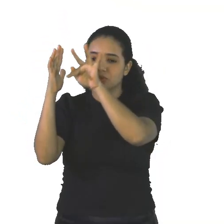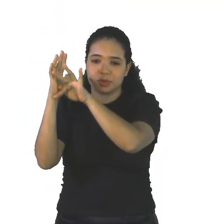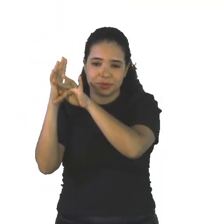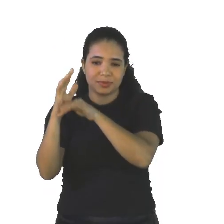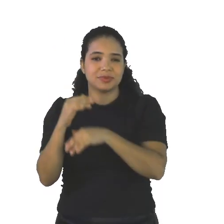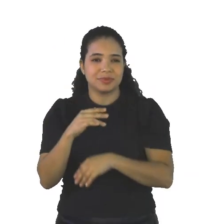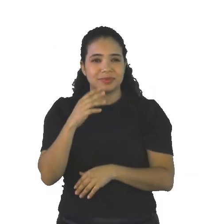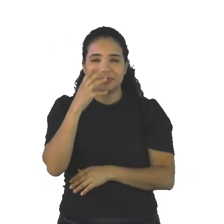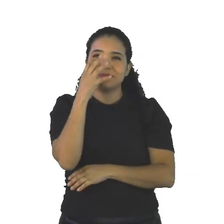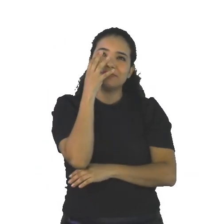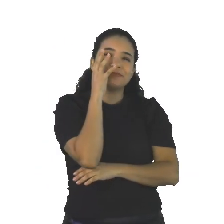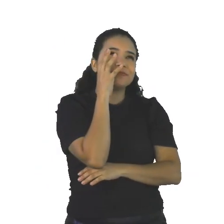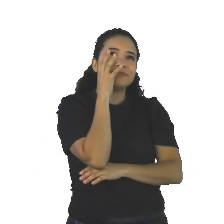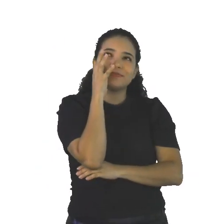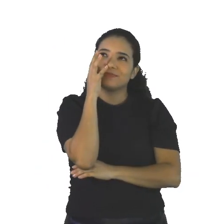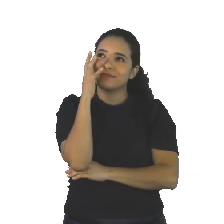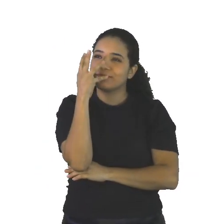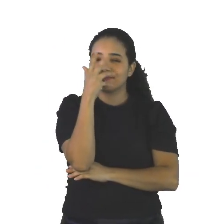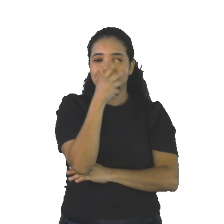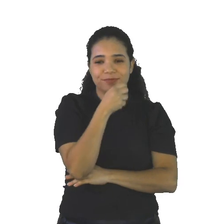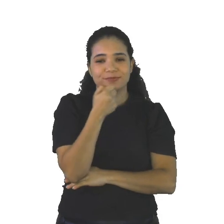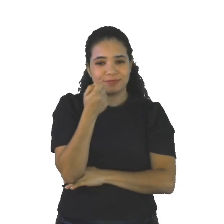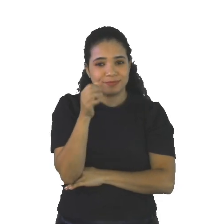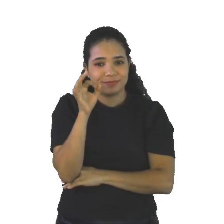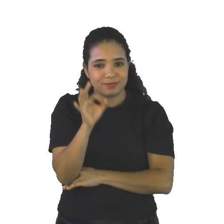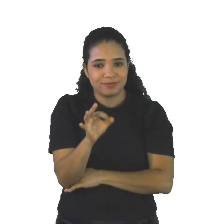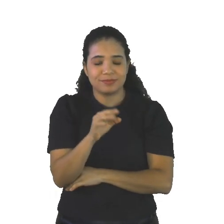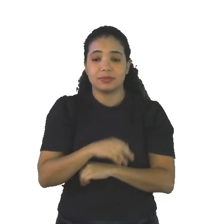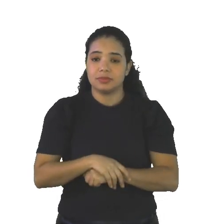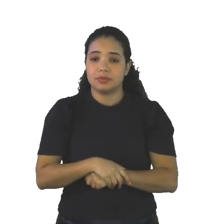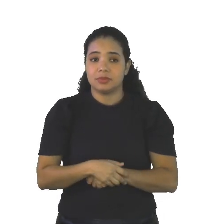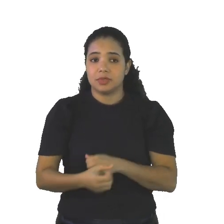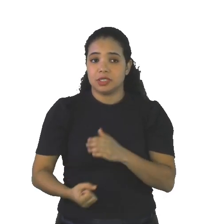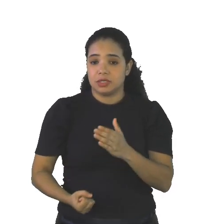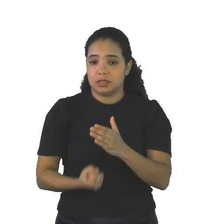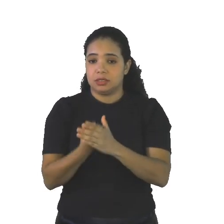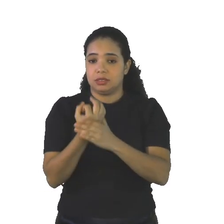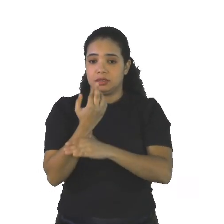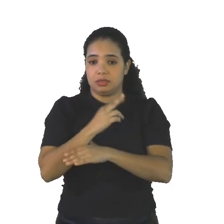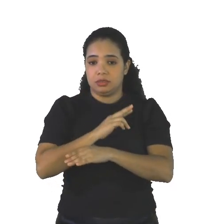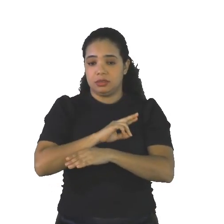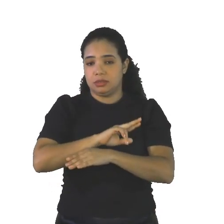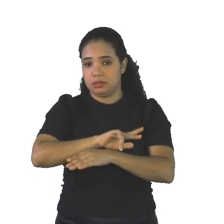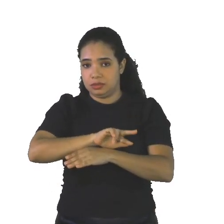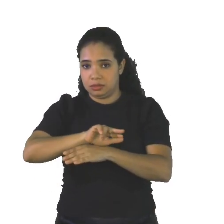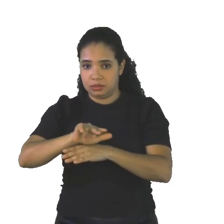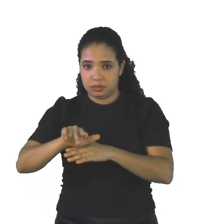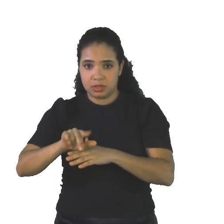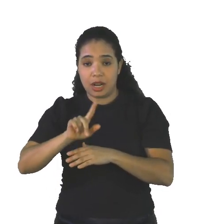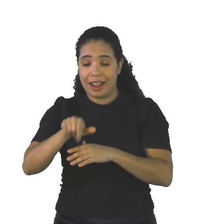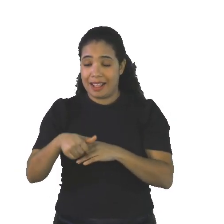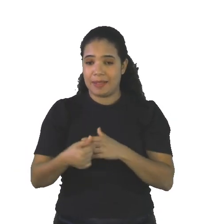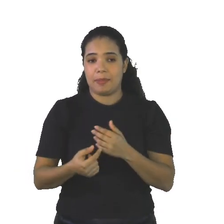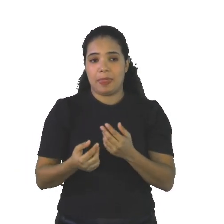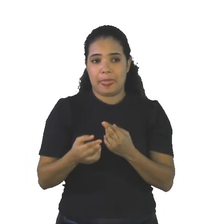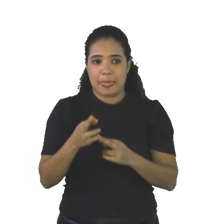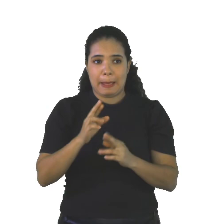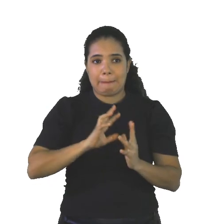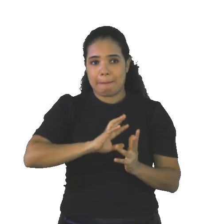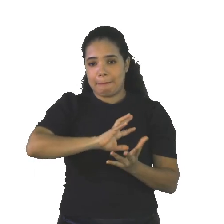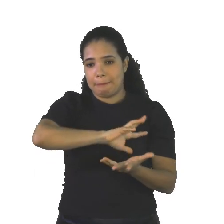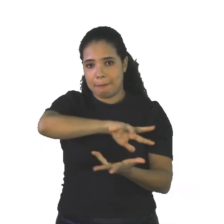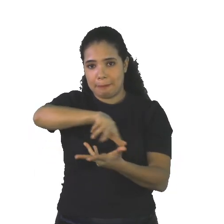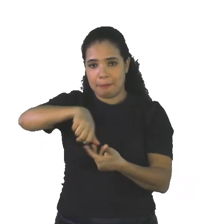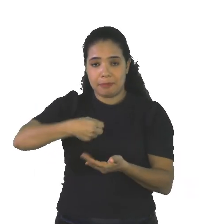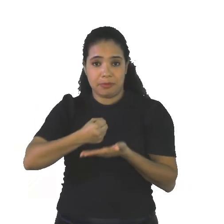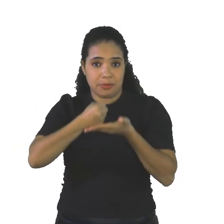falo para vocês sobre a sustentabilidade, ela refere ao quê? A uma balança, certo? Quando eu falar